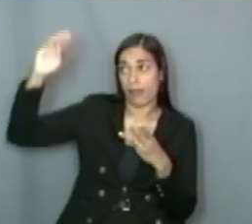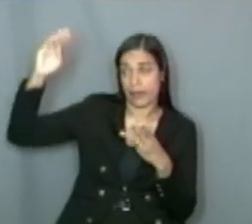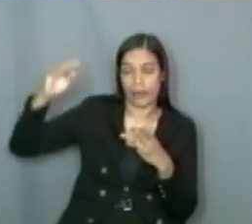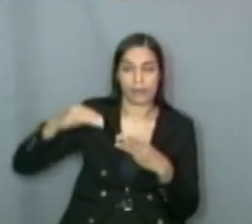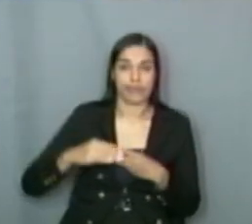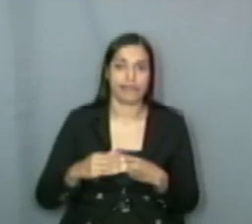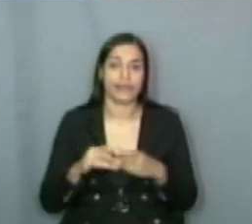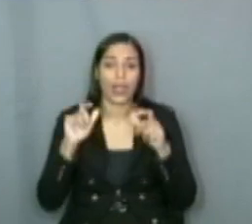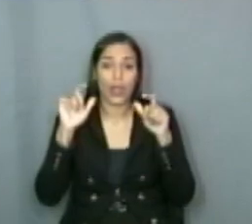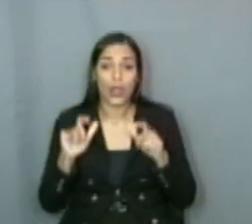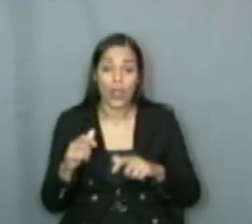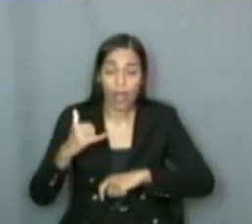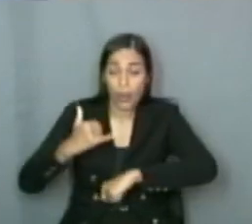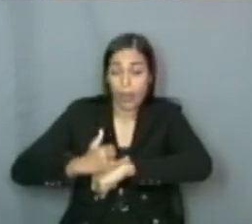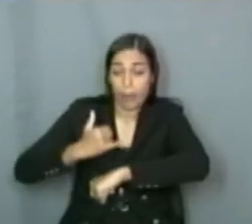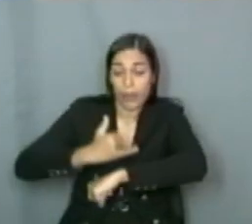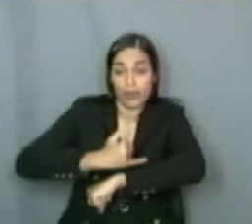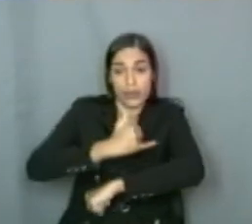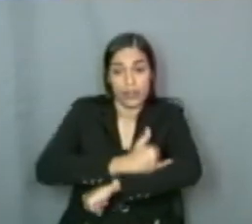e Bura.